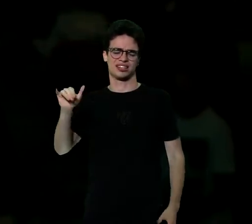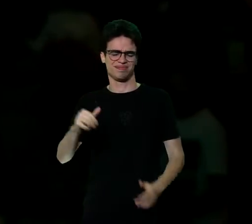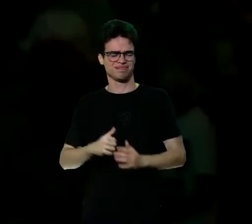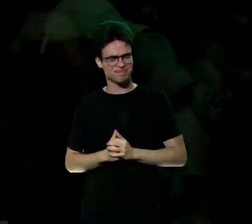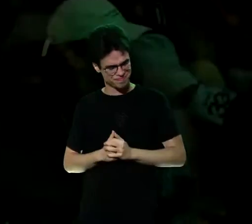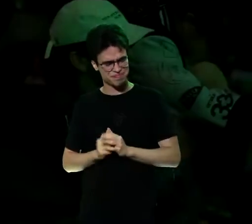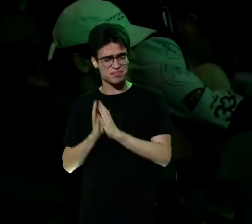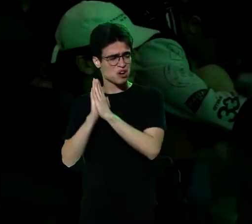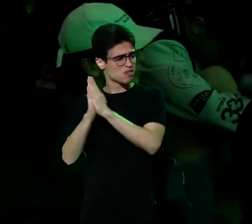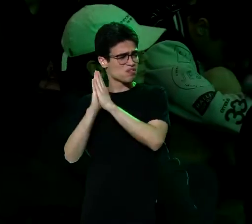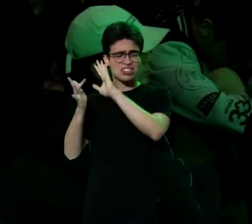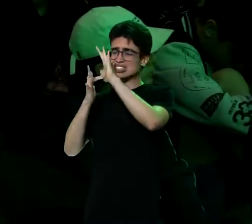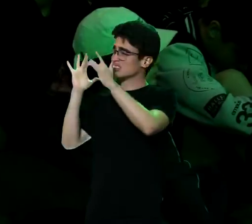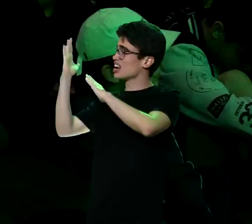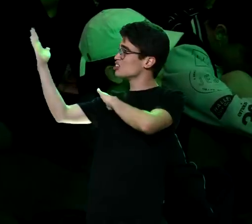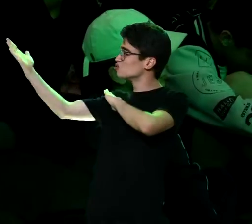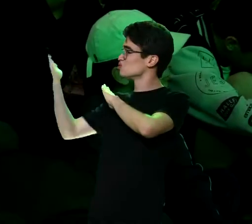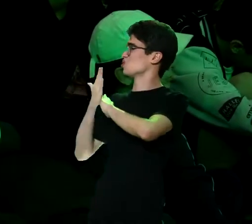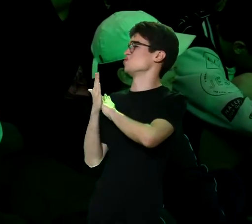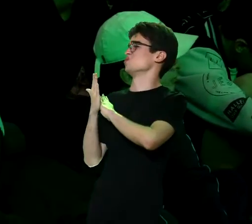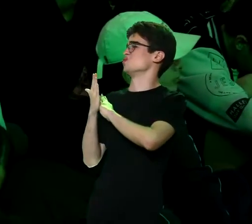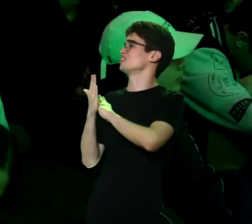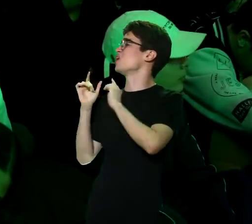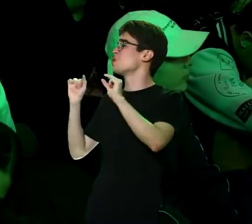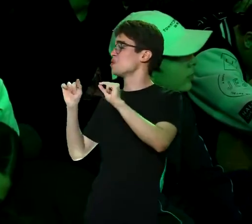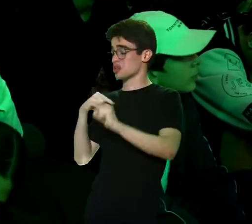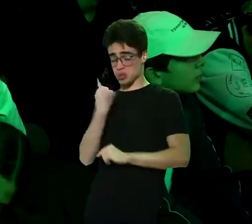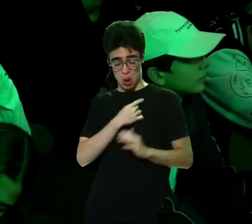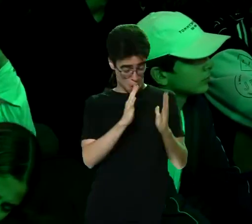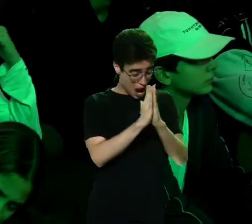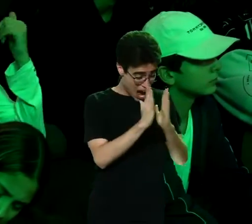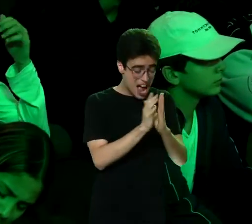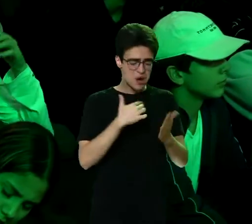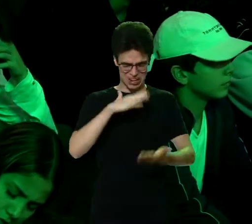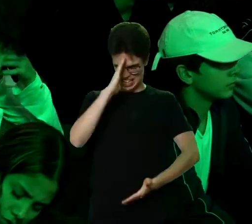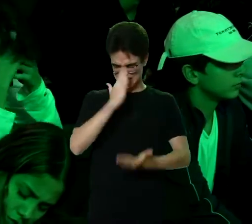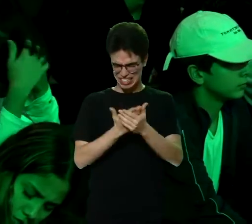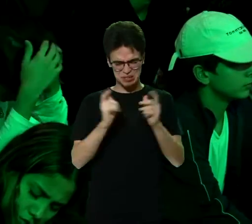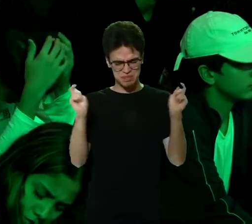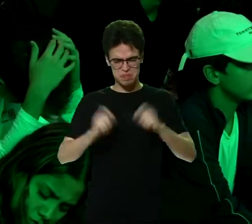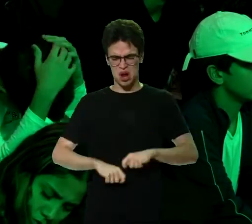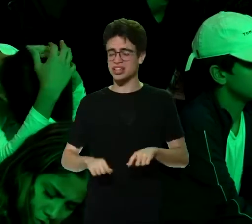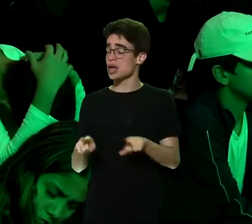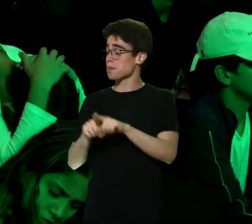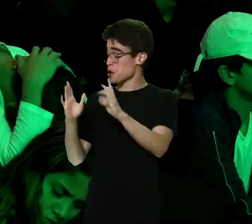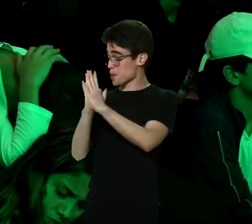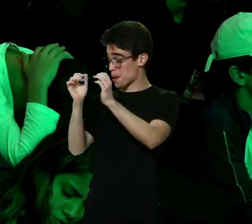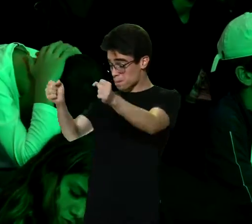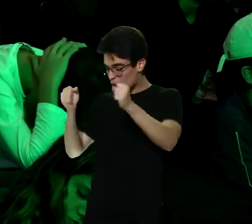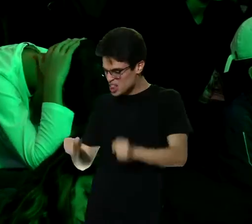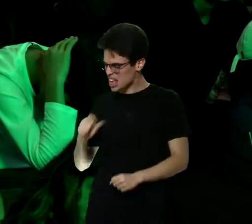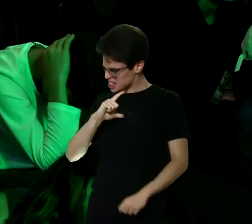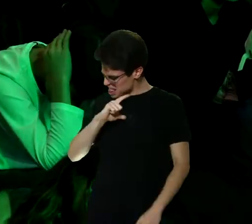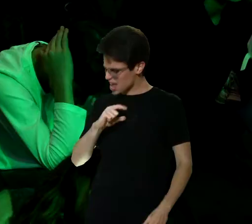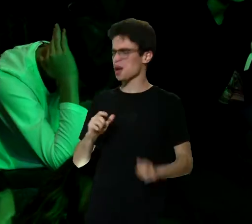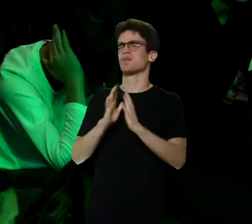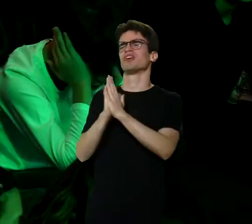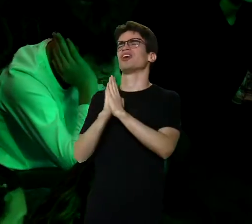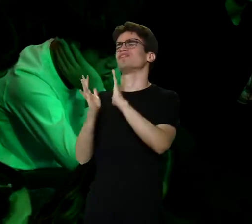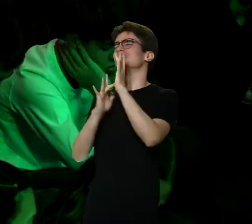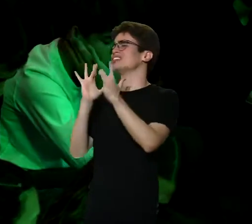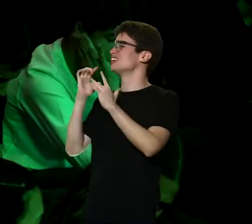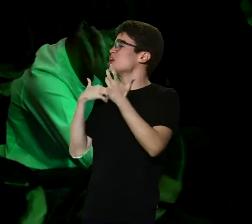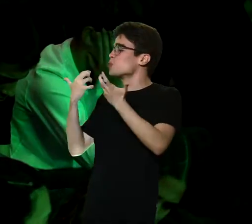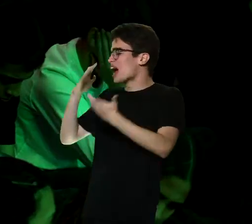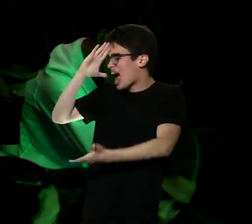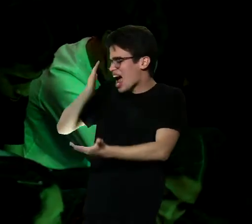Nos ajuda a gente acreditar naquilo que a gente ora, nos ajuda a gente acreditar no poder da oração, Deus, e que a gente se dedique a isso, Deus, porque